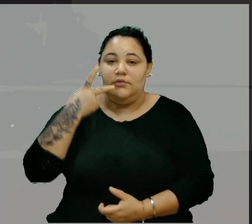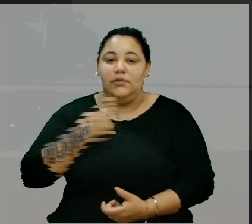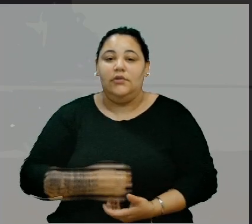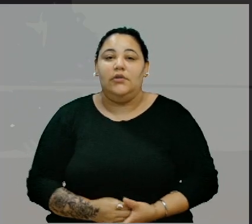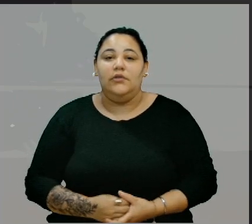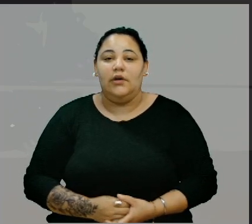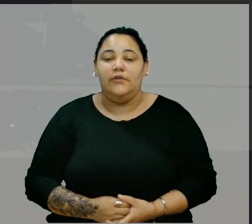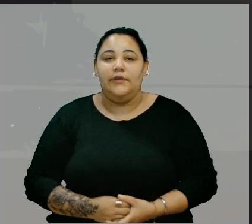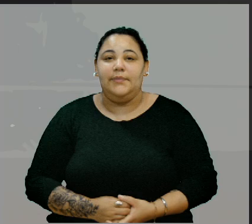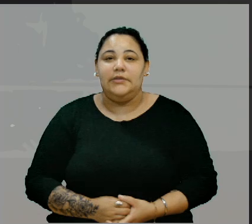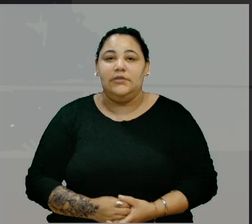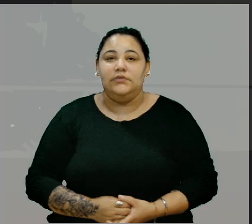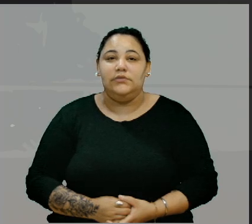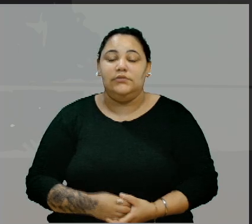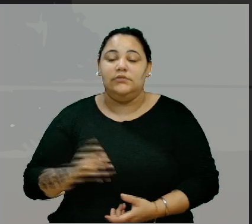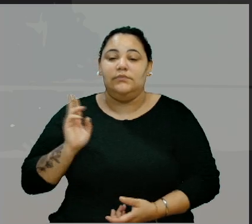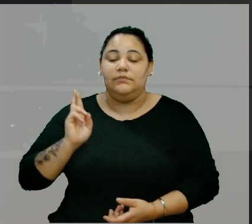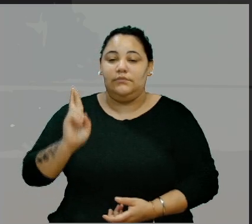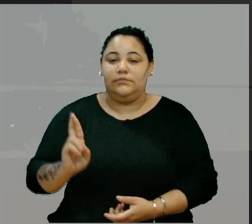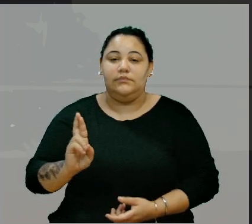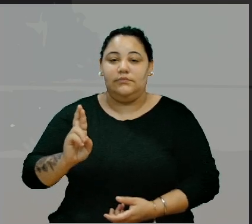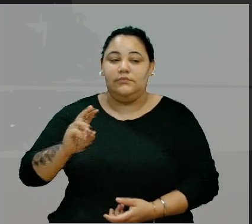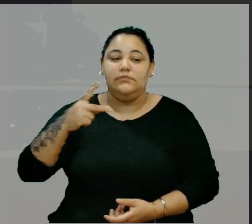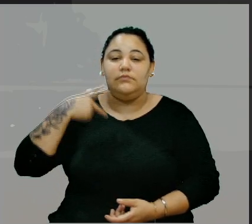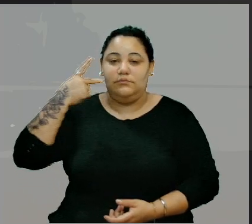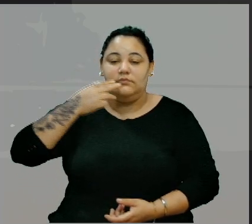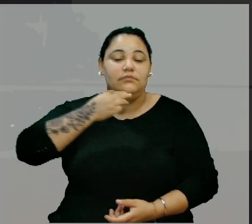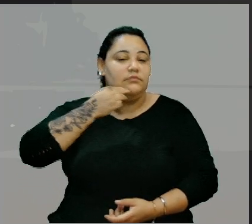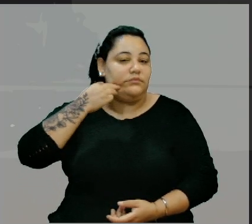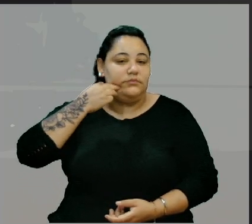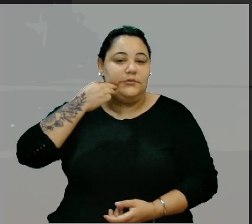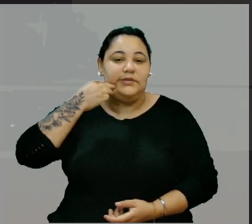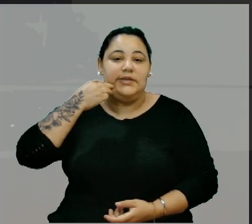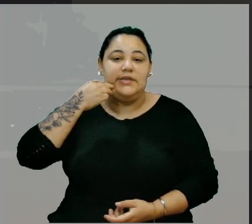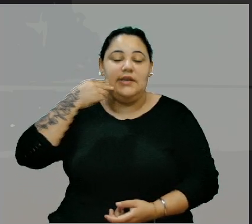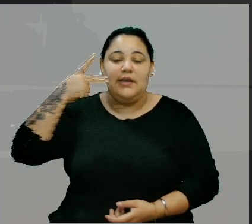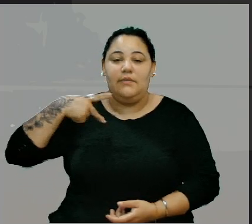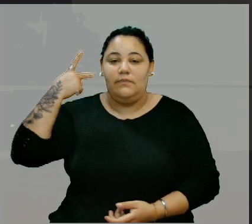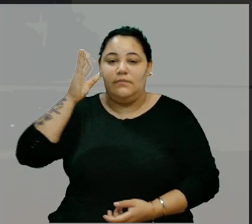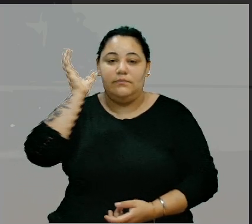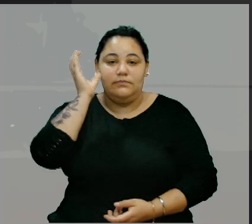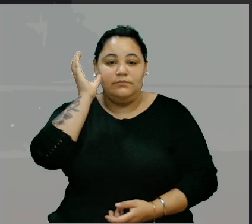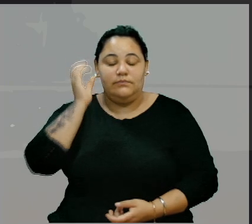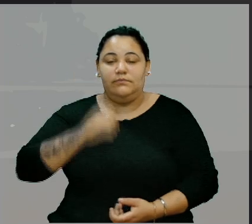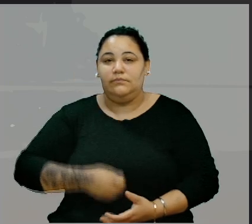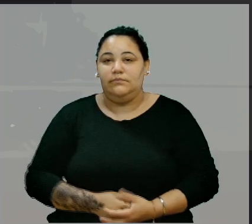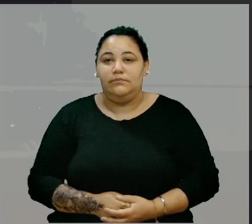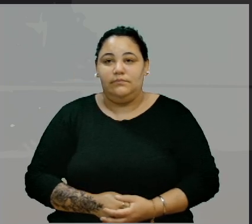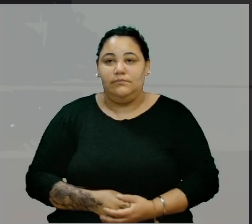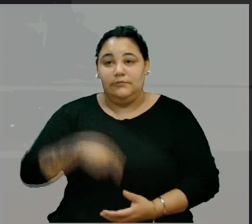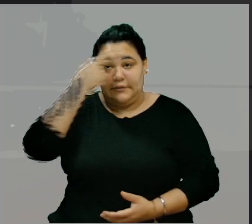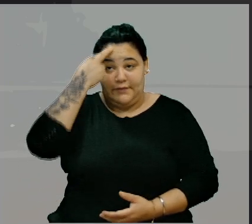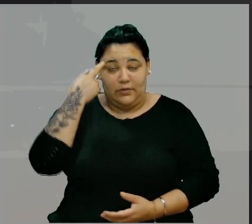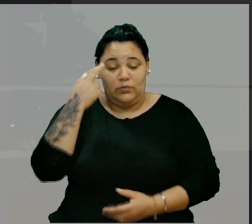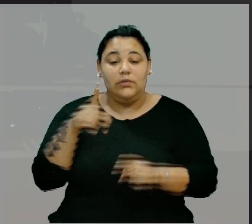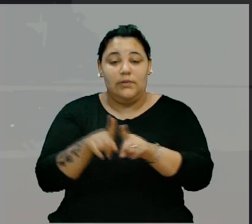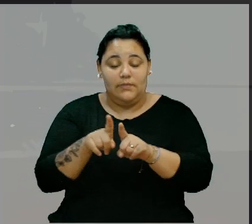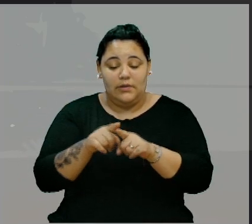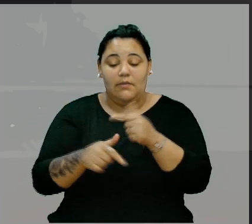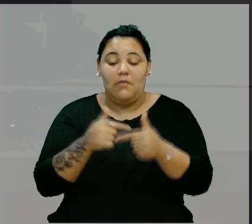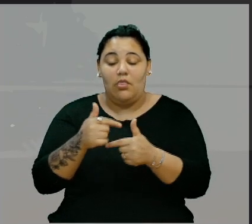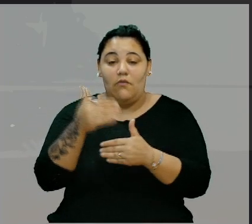vereadores. Em representação, vereadora Marisol Santos, vereador Cadori e vereador Rafael Bueno.